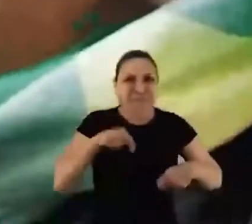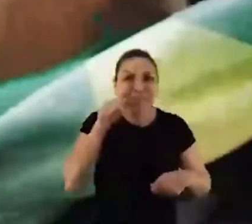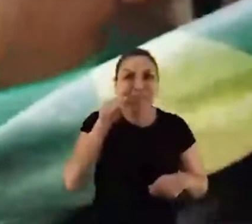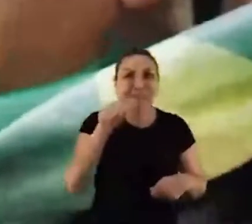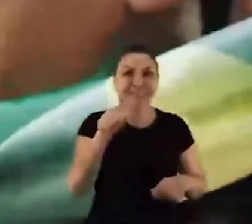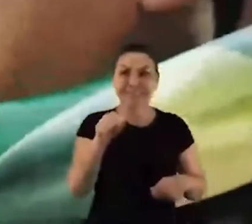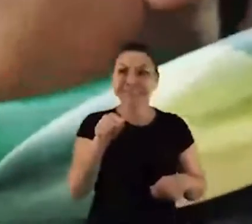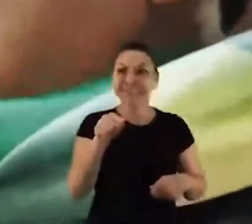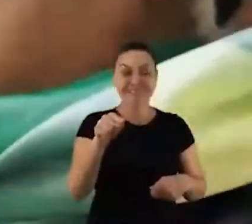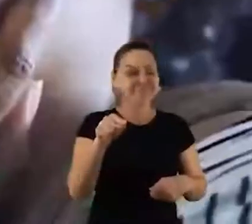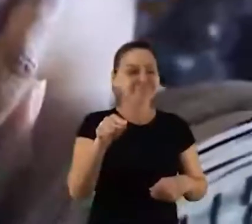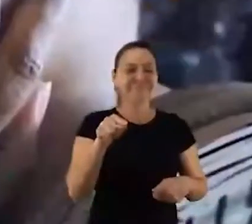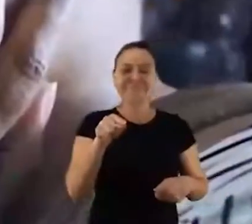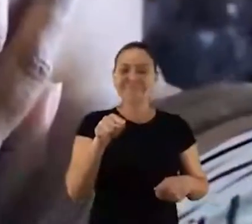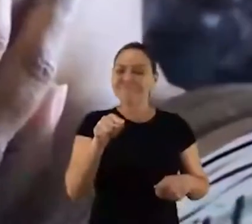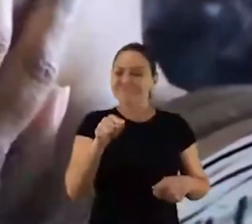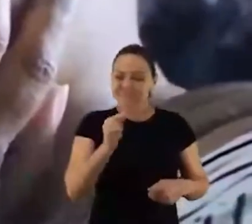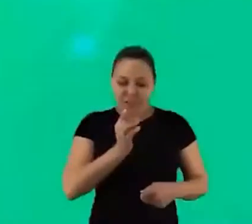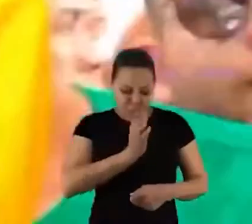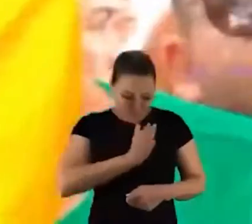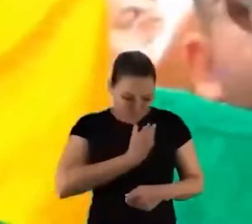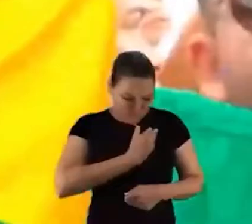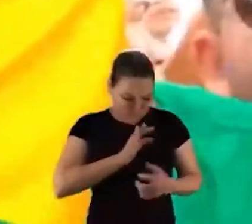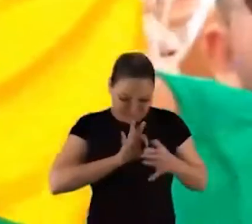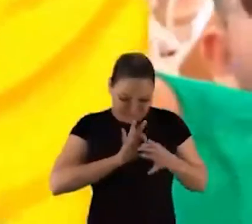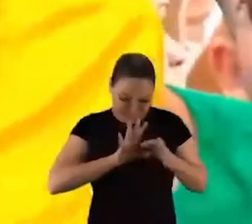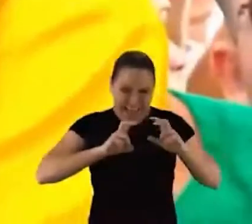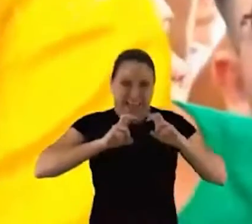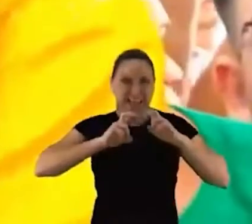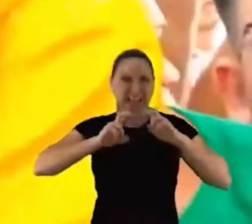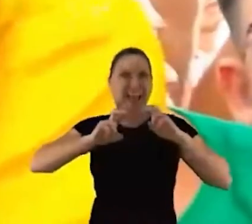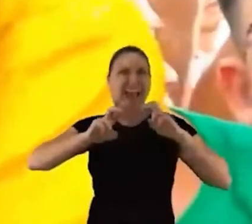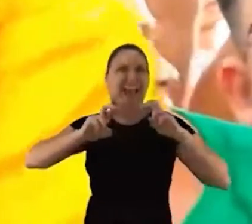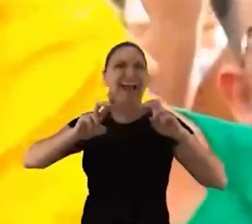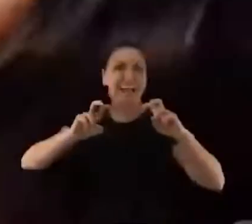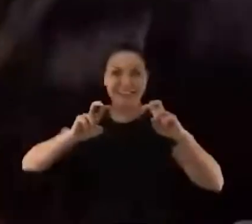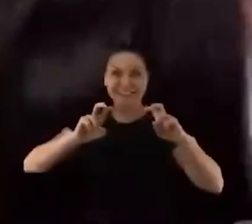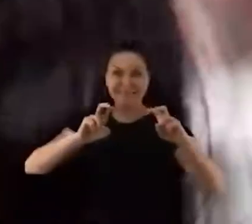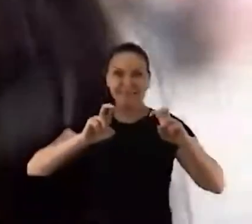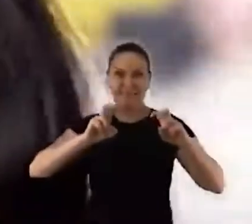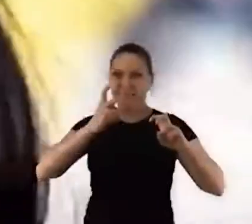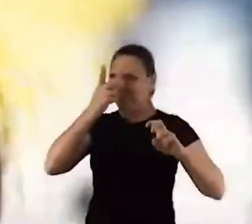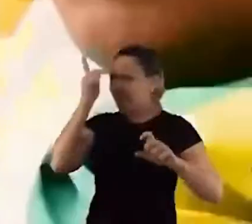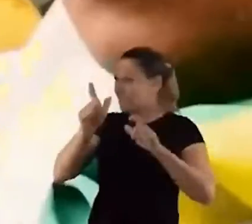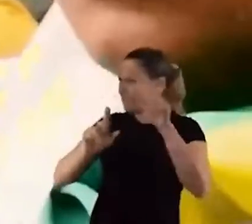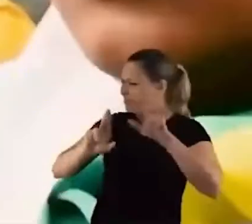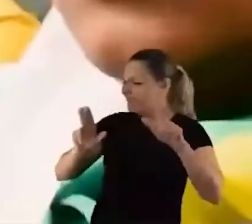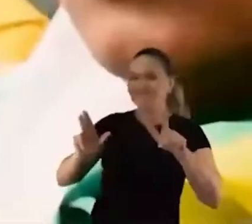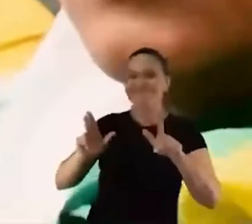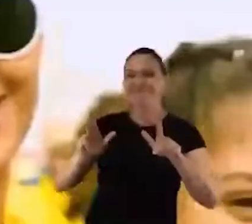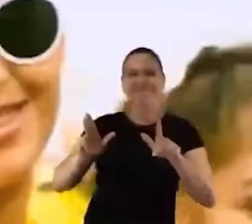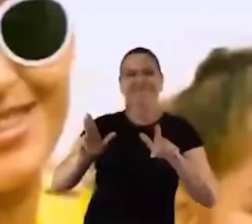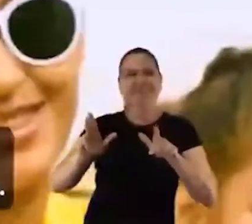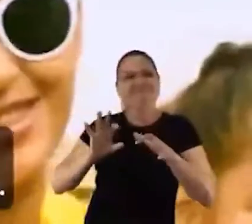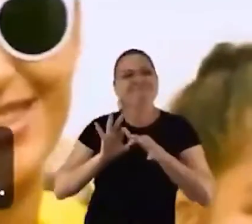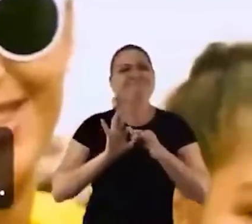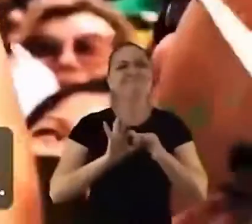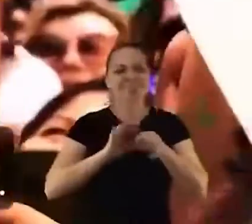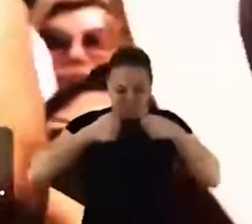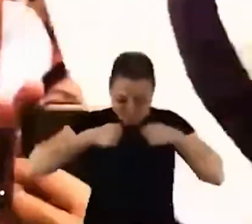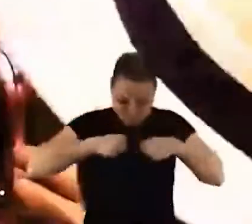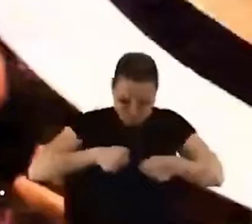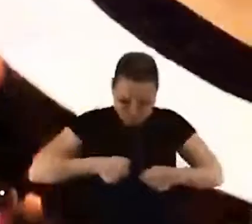Cantando. Deus te levantou. Você é amado. Você é